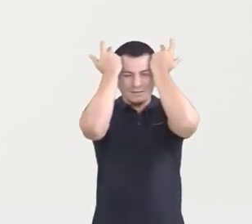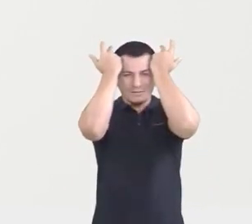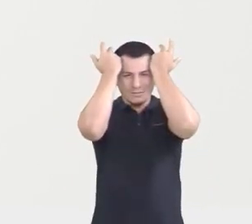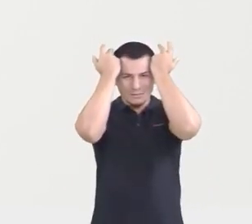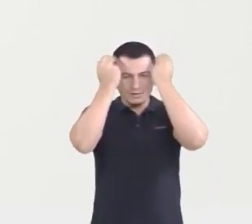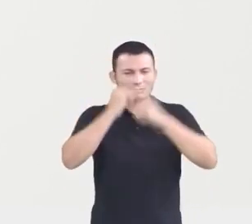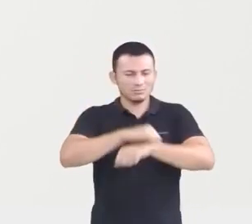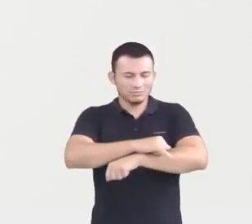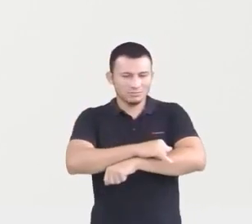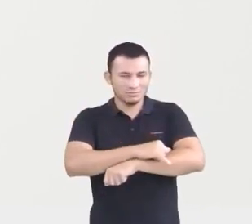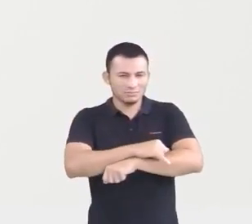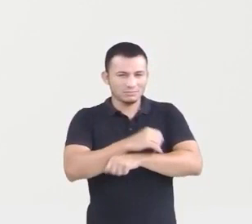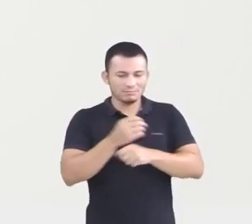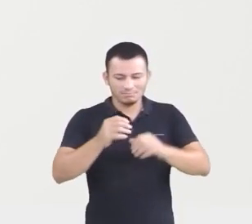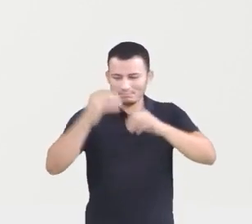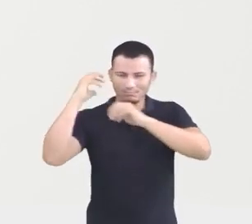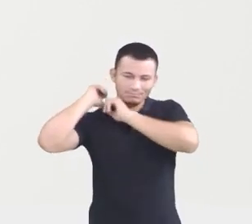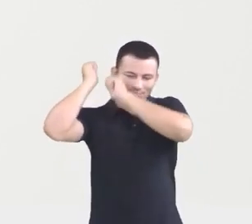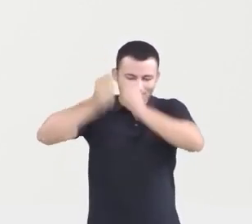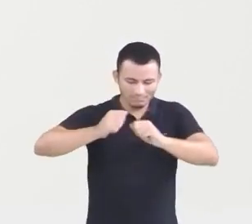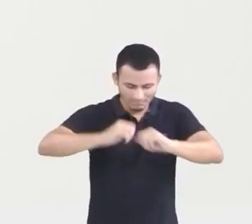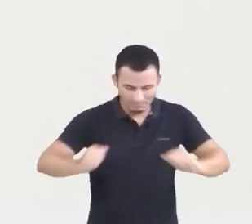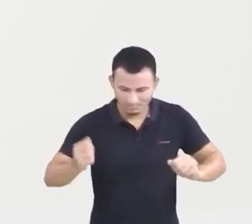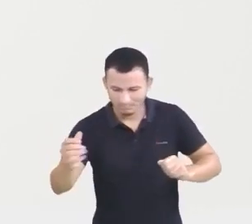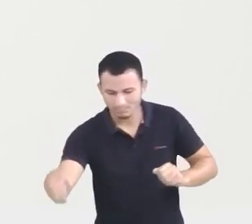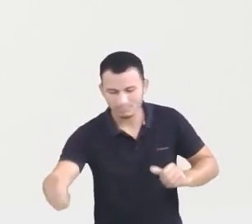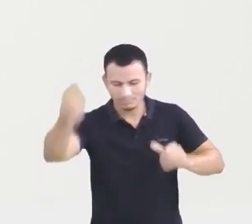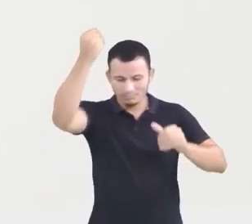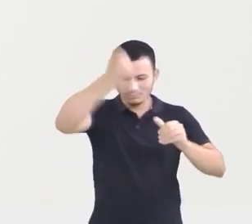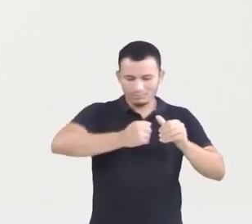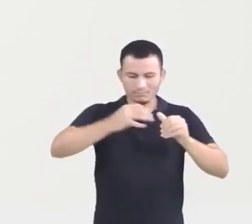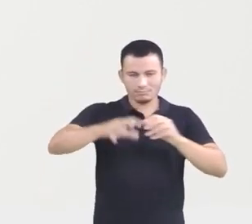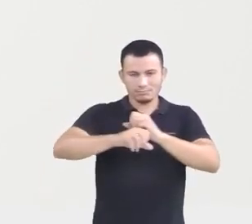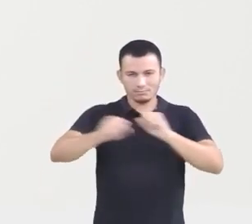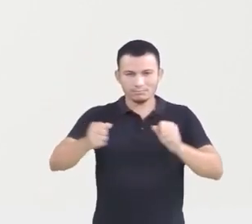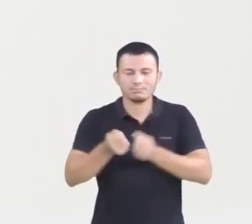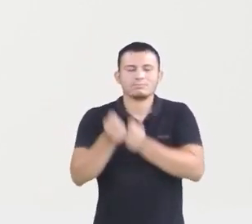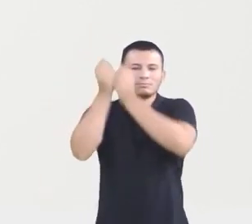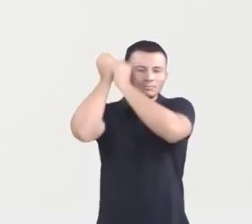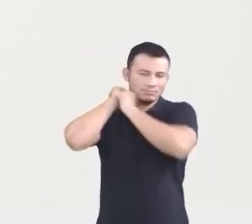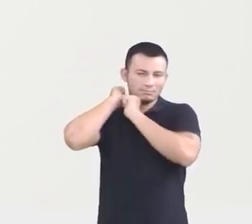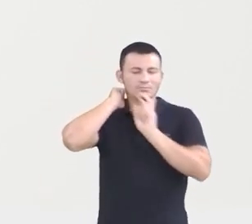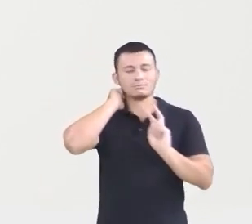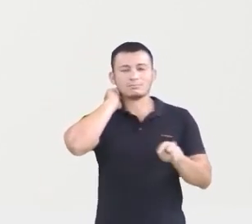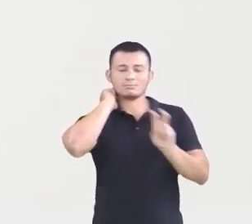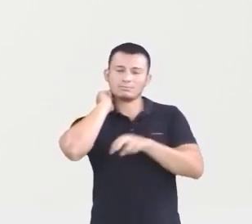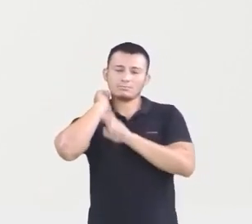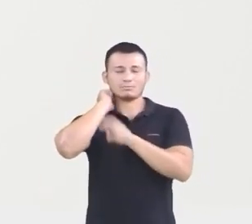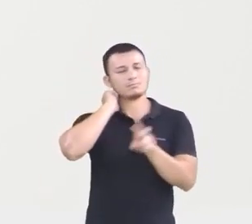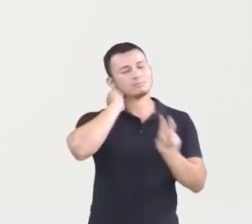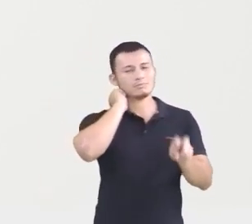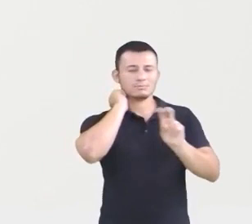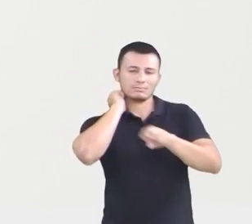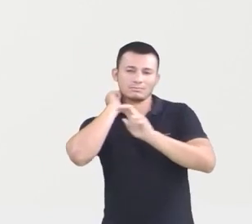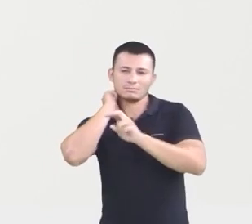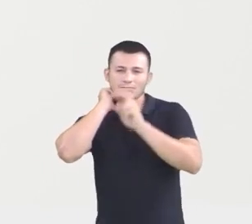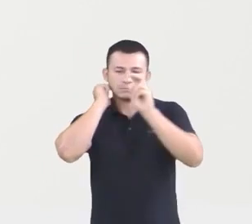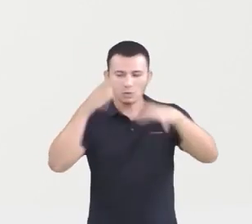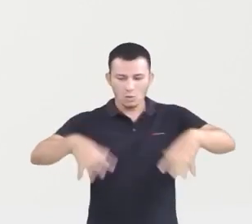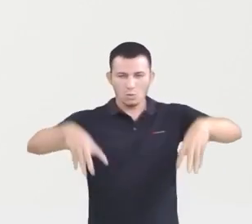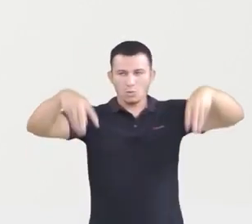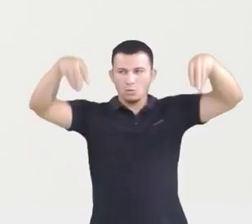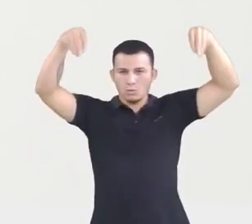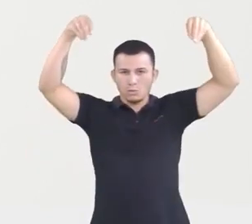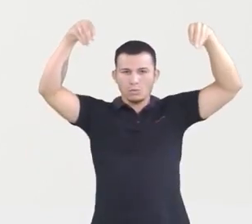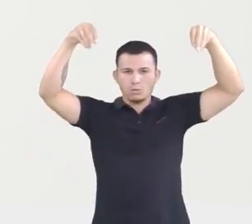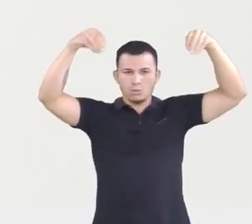a pôs dentro do saco. Com o pesado saco às costas, o gato dirigiu-se ao castelo do rei